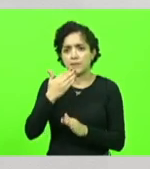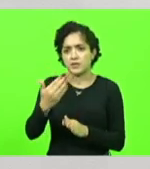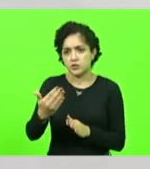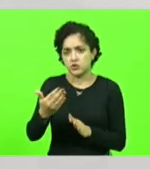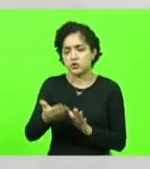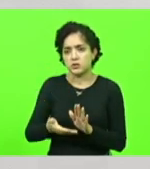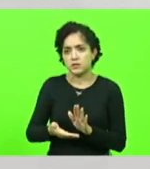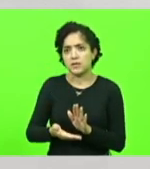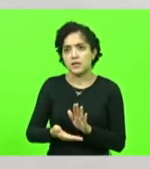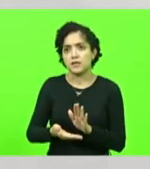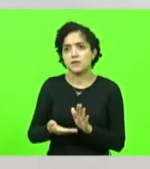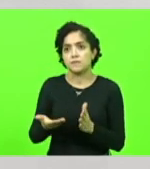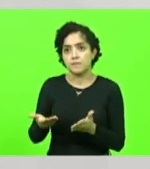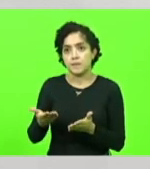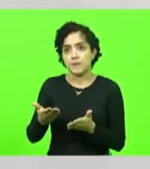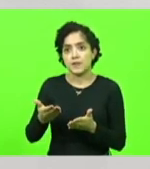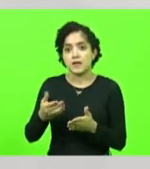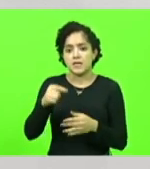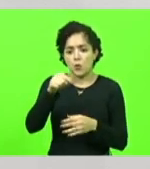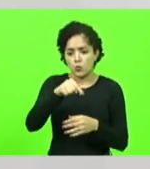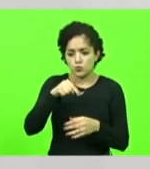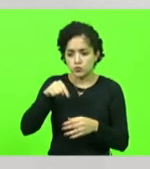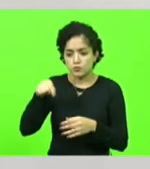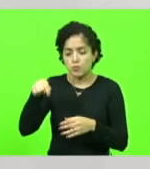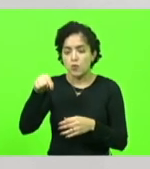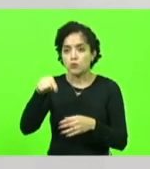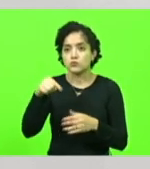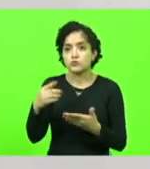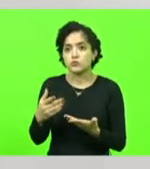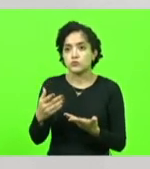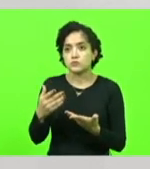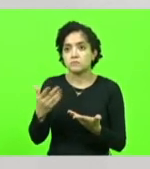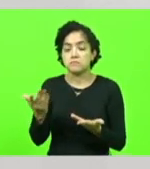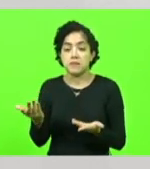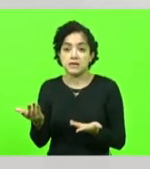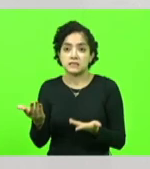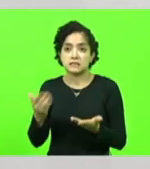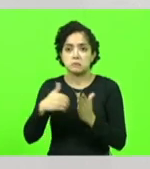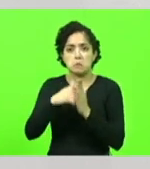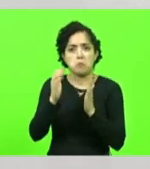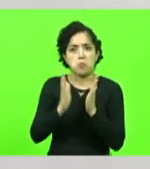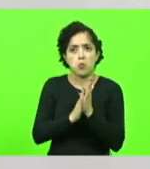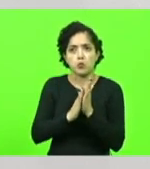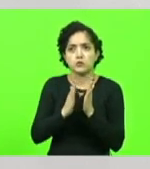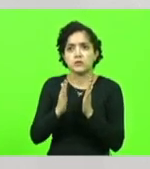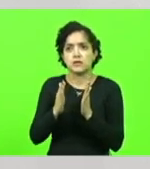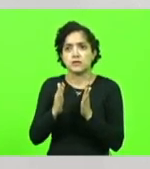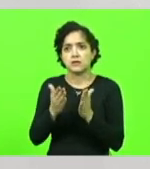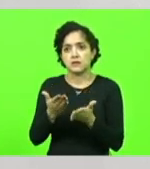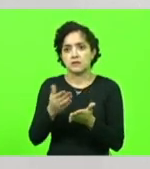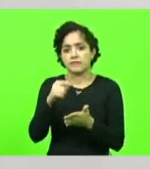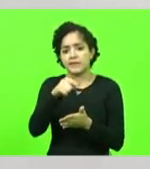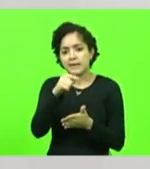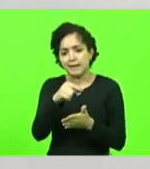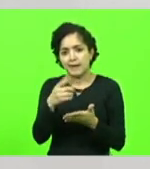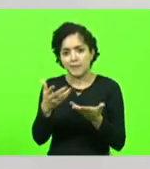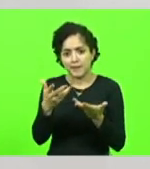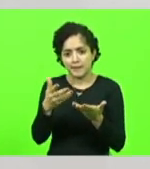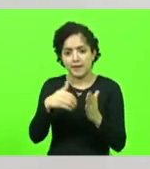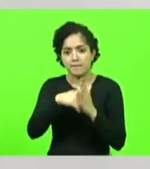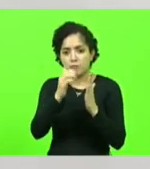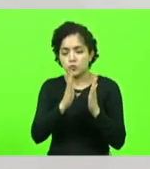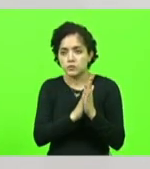da velocidade, em alguns pontos pelo menos, mas daí parece que é uma fábrica de multa, parece que o pessoal fica lá para multar, e daí tu passou por